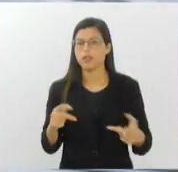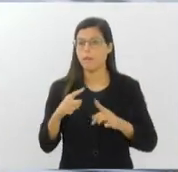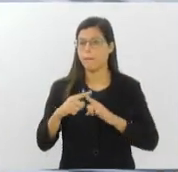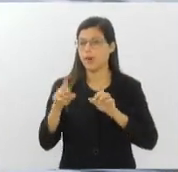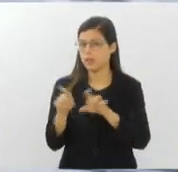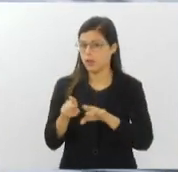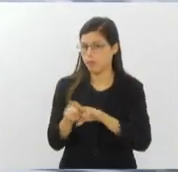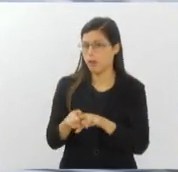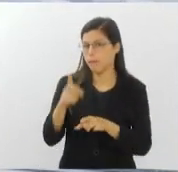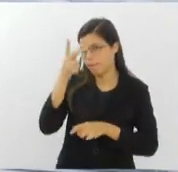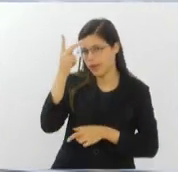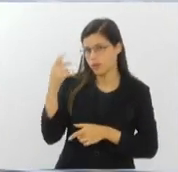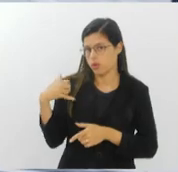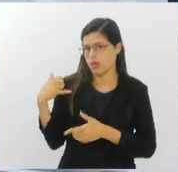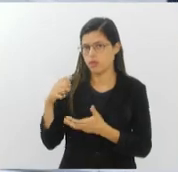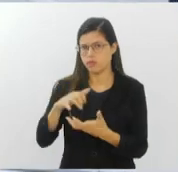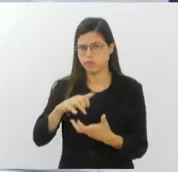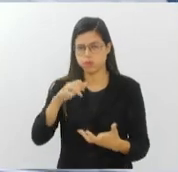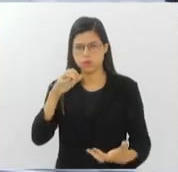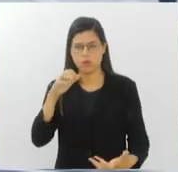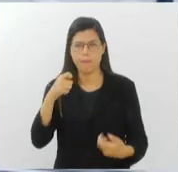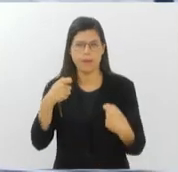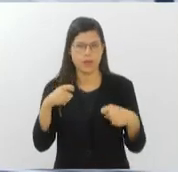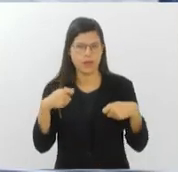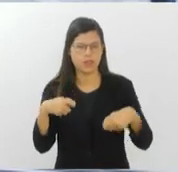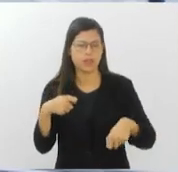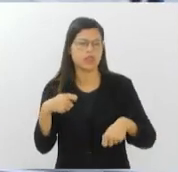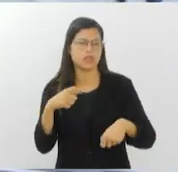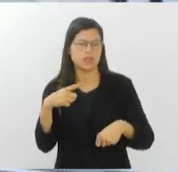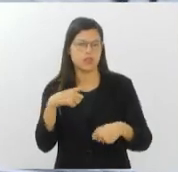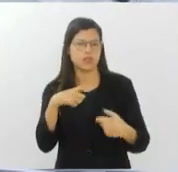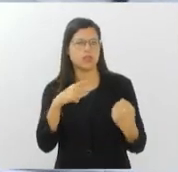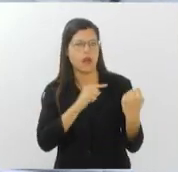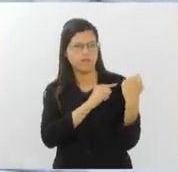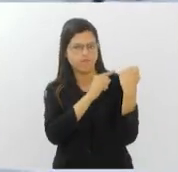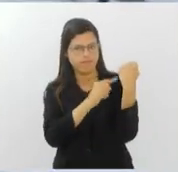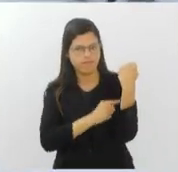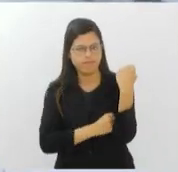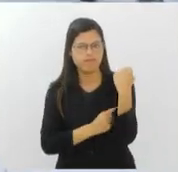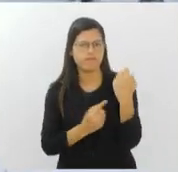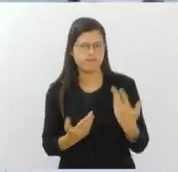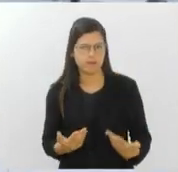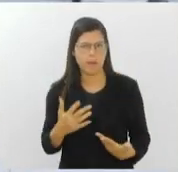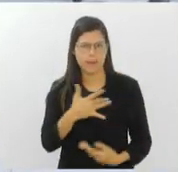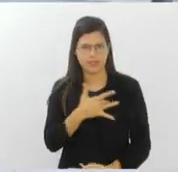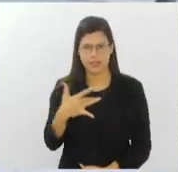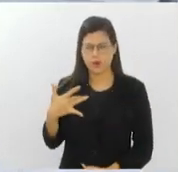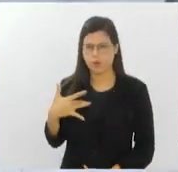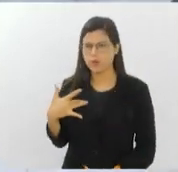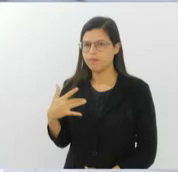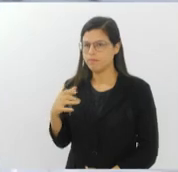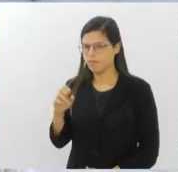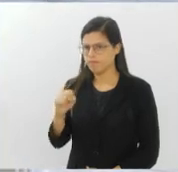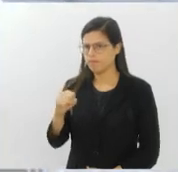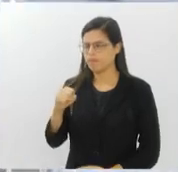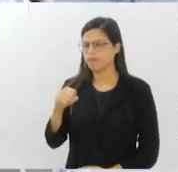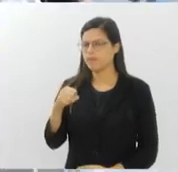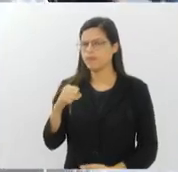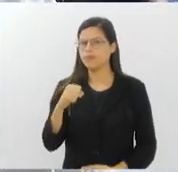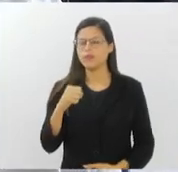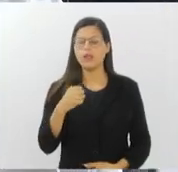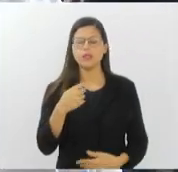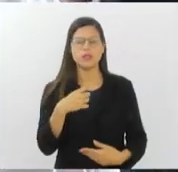também idosos que precisam manter essa massa muscular para a saúde. Inclusive acho que existem estudos que a